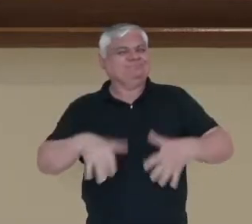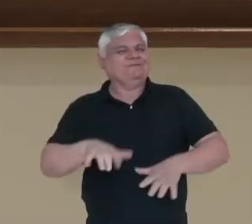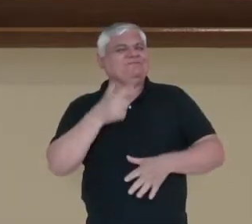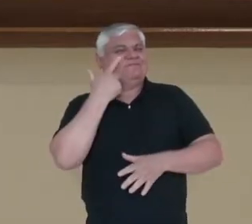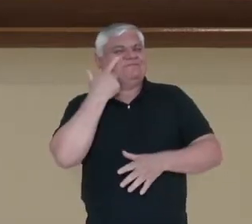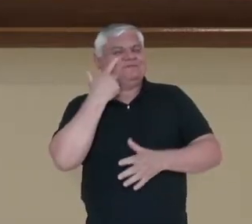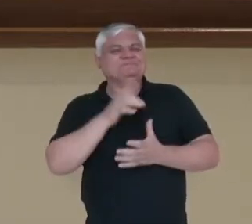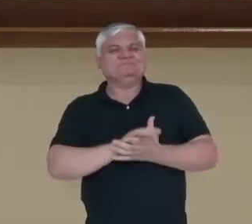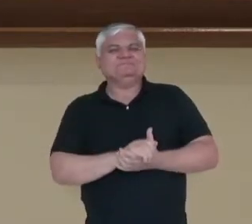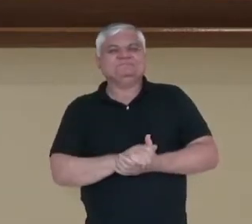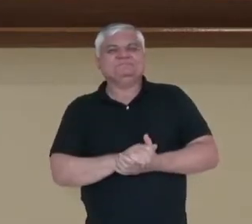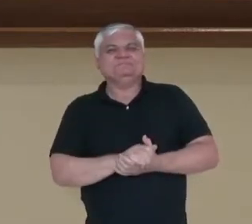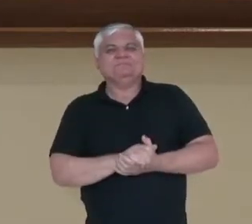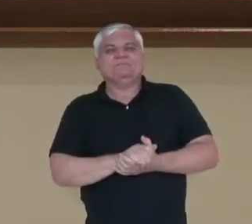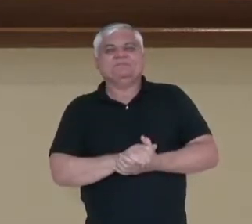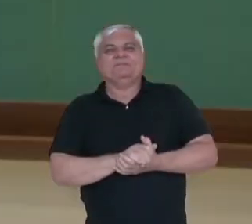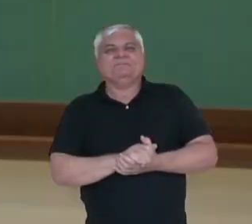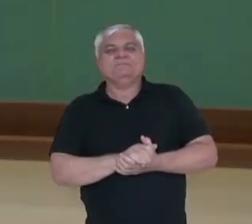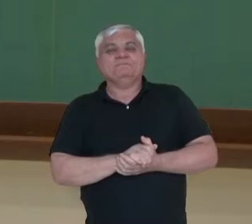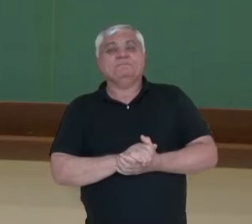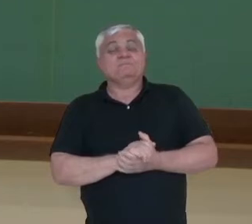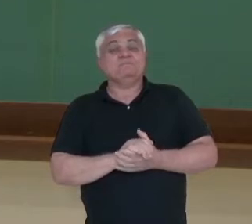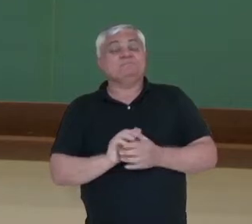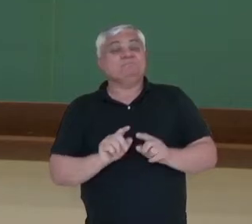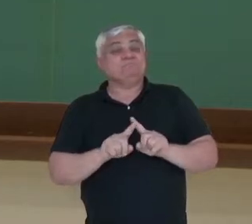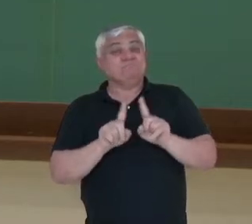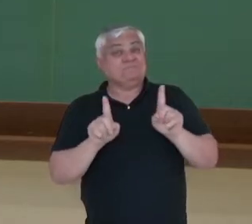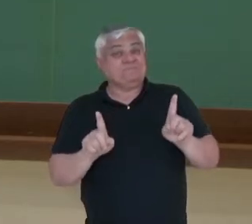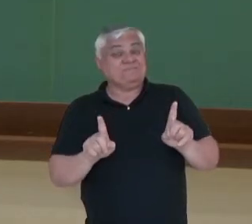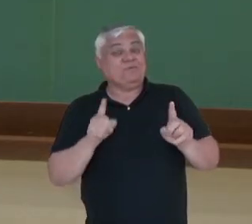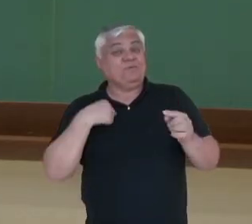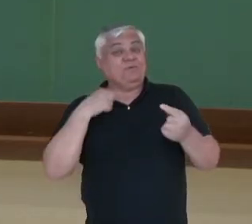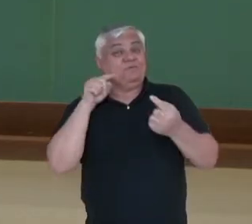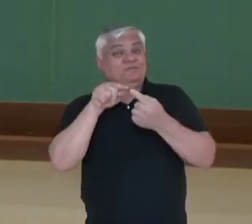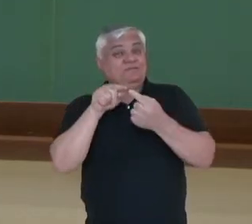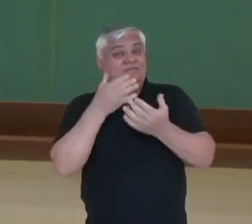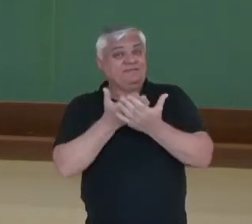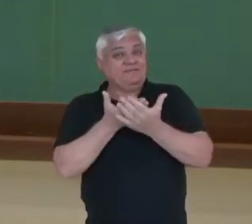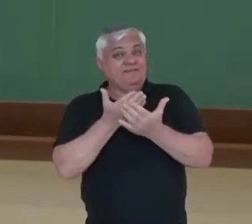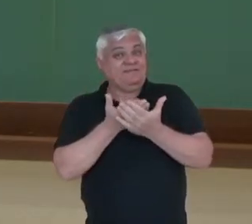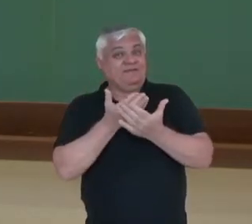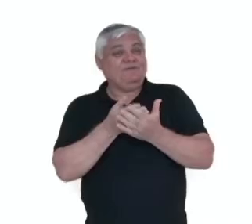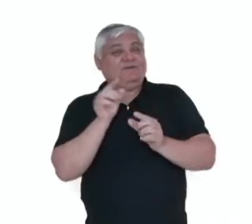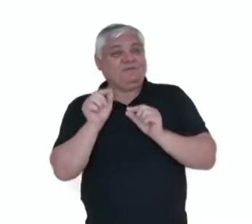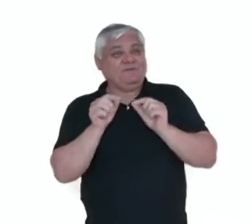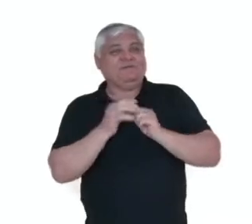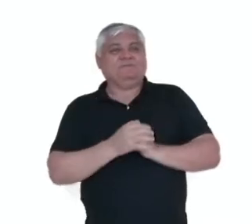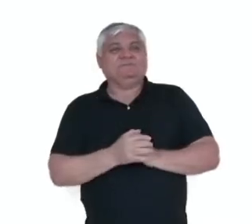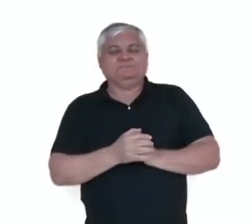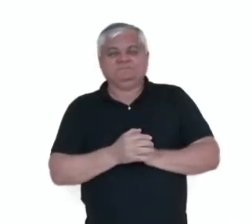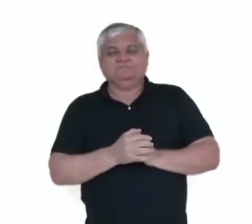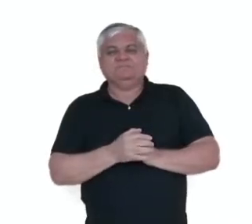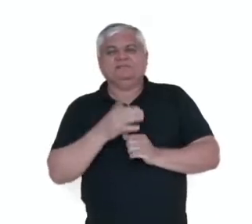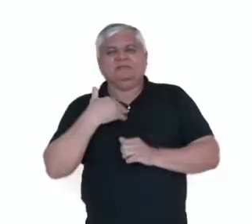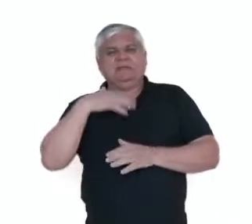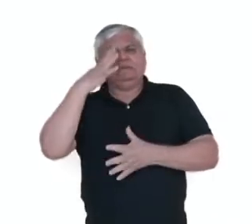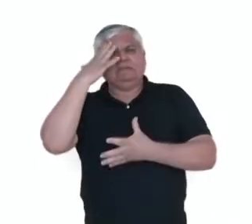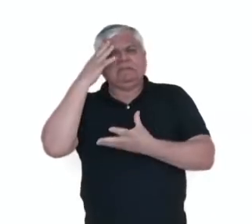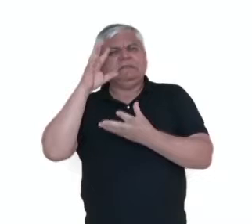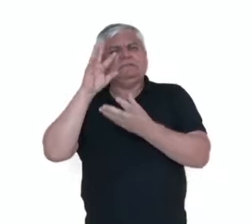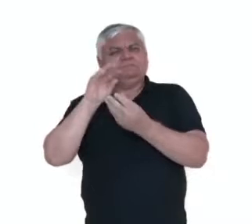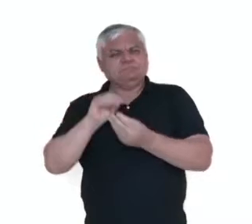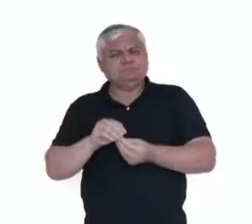lá? Bom, portanto, o objetivo desta aula será compreender